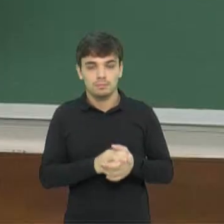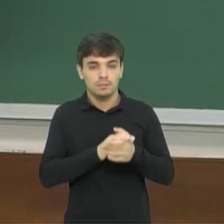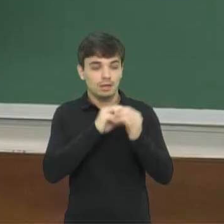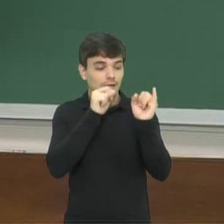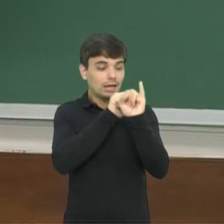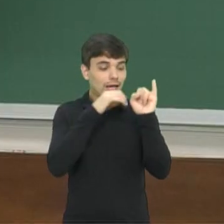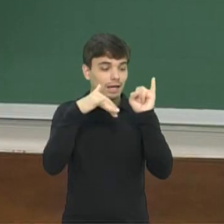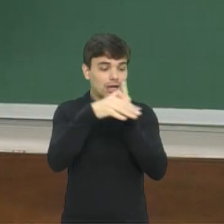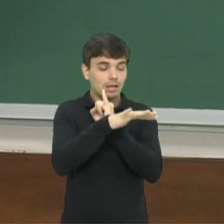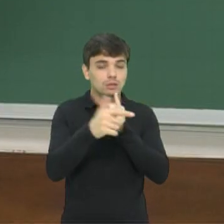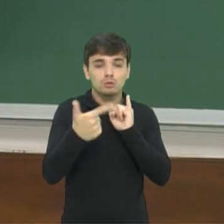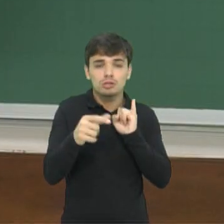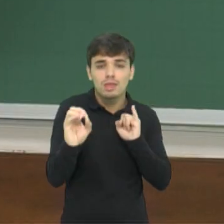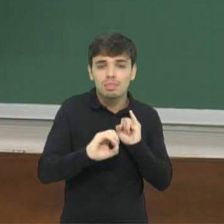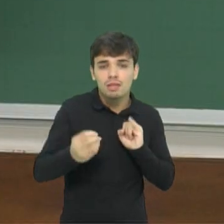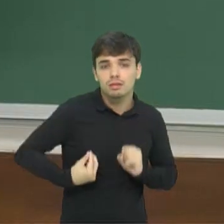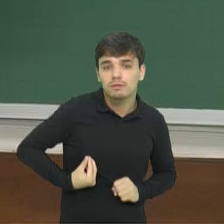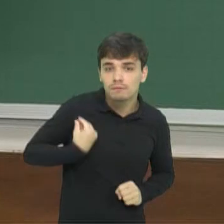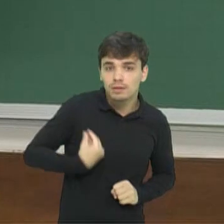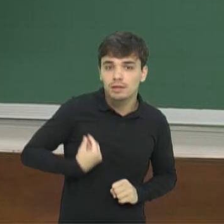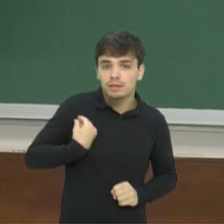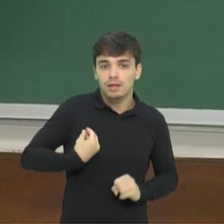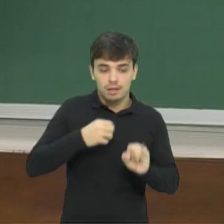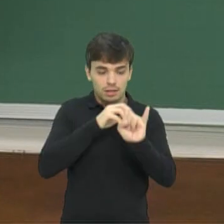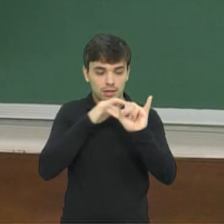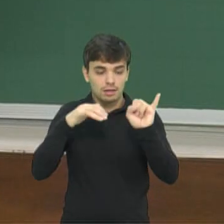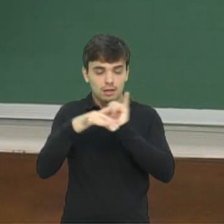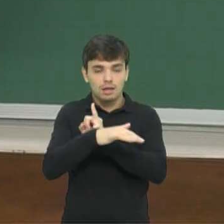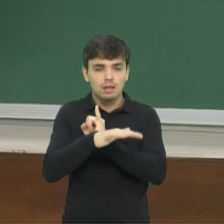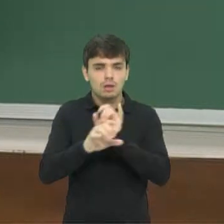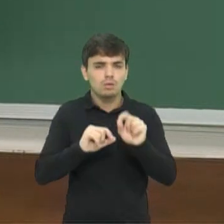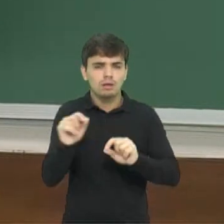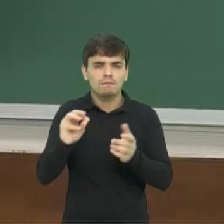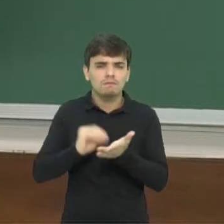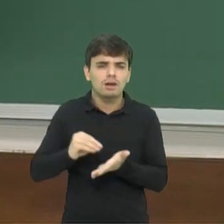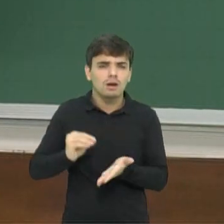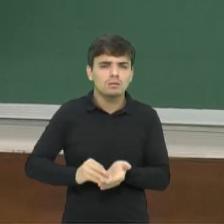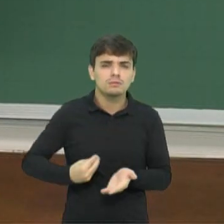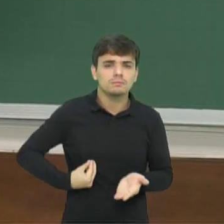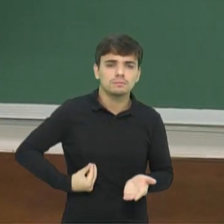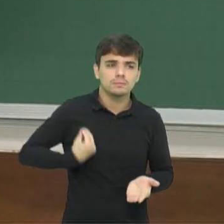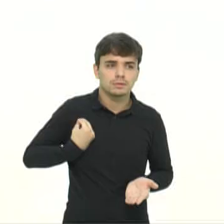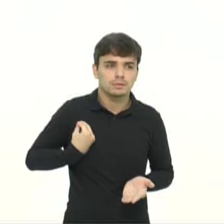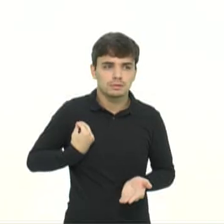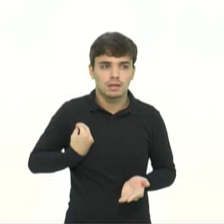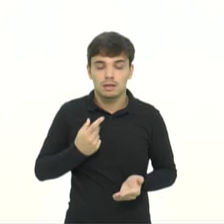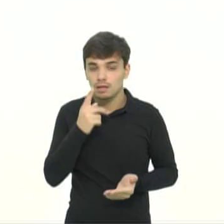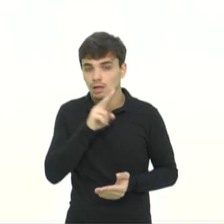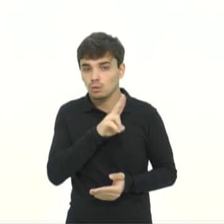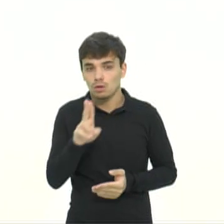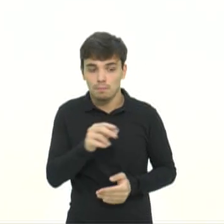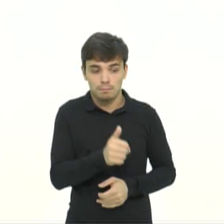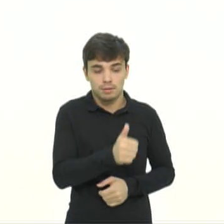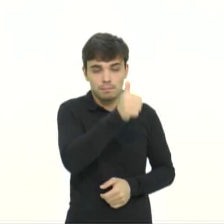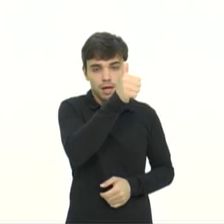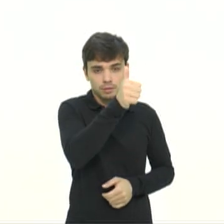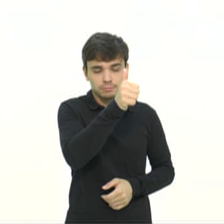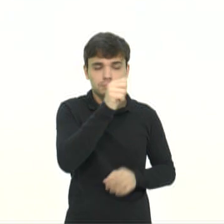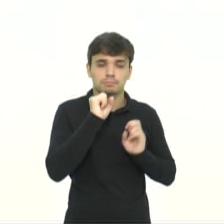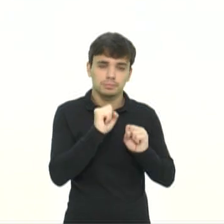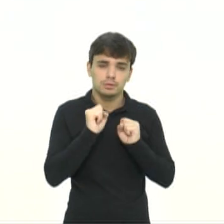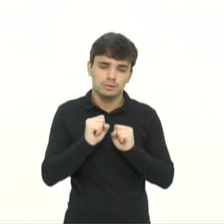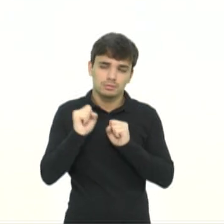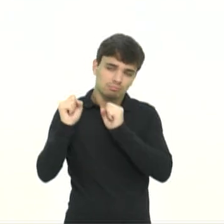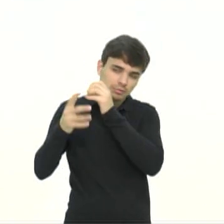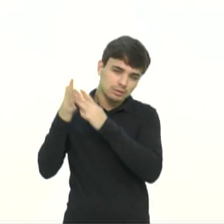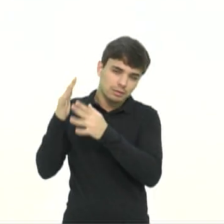não possuía qualquer vida, ela era uma ilha estéril. Se é uma ilha estéril, então é uma sucessão primária. Mas pode ter dado um nó na